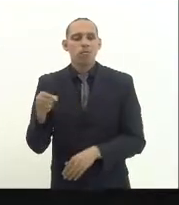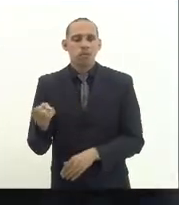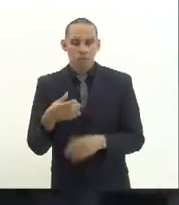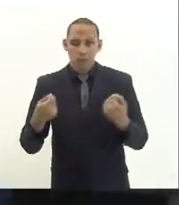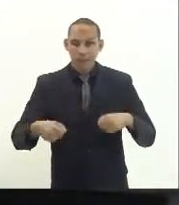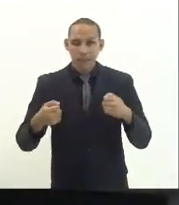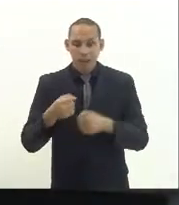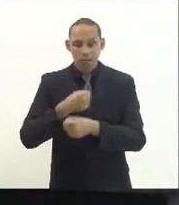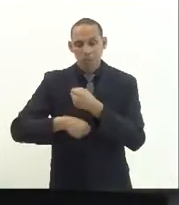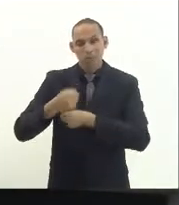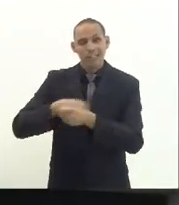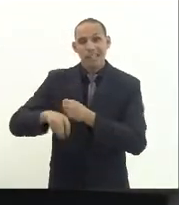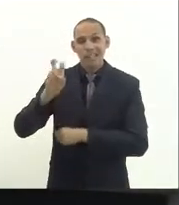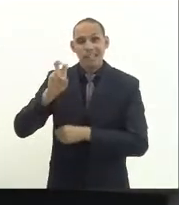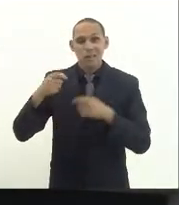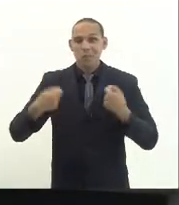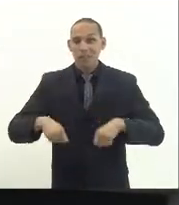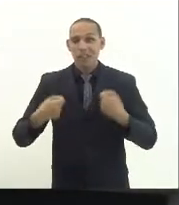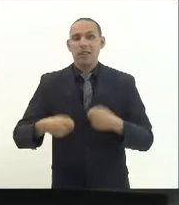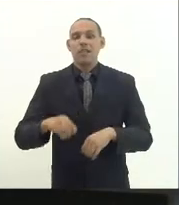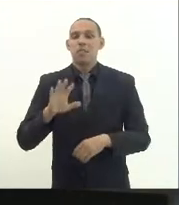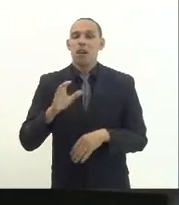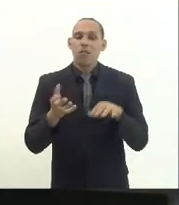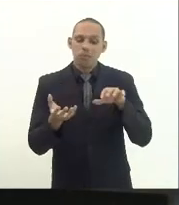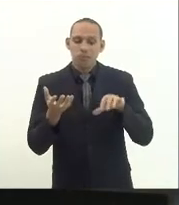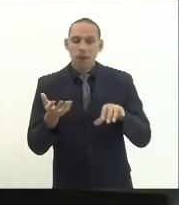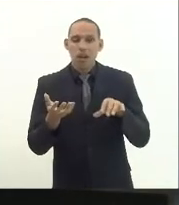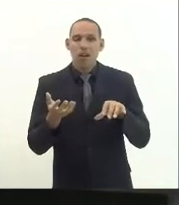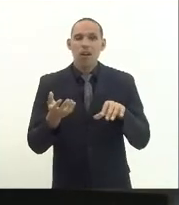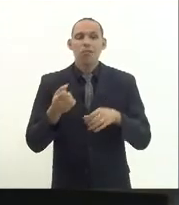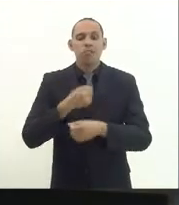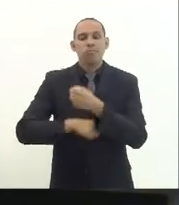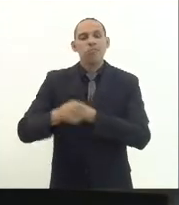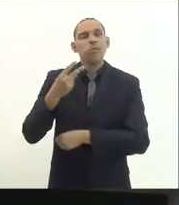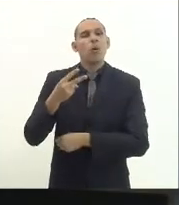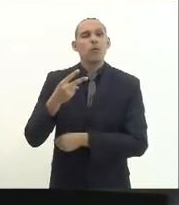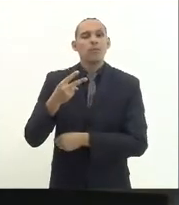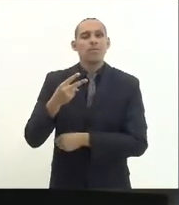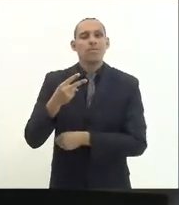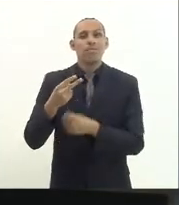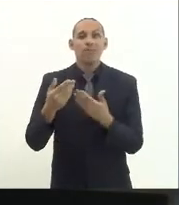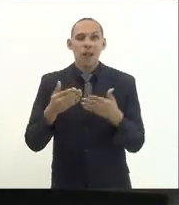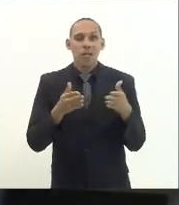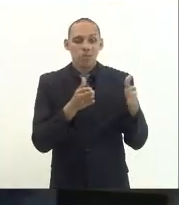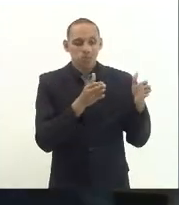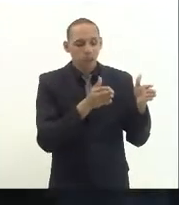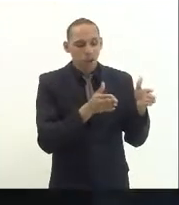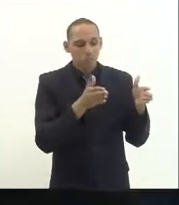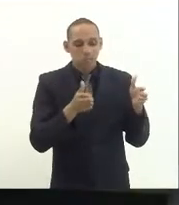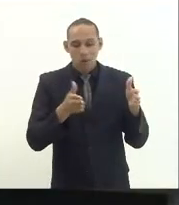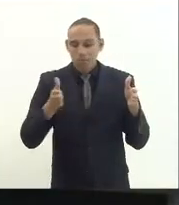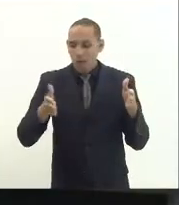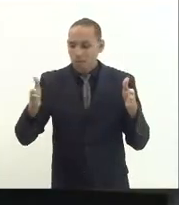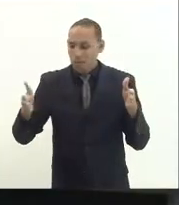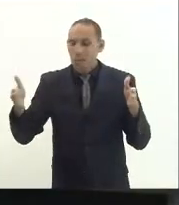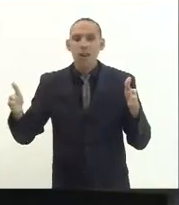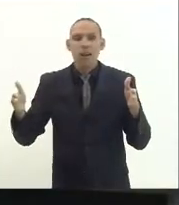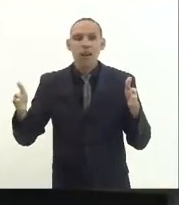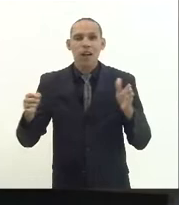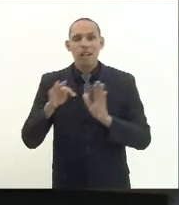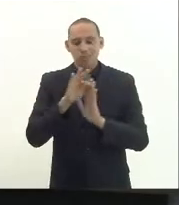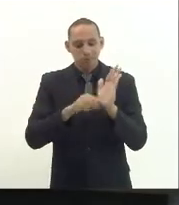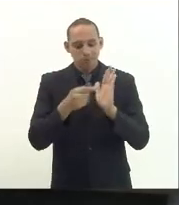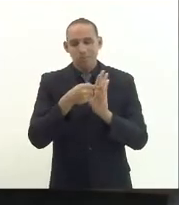feito há cinco anos atrás o congresso aconteceu há dois anos atrás Então nesse período inclusive temos em tempos de